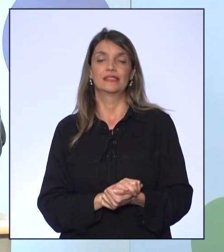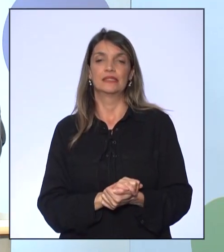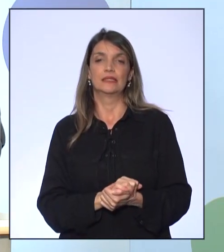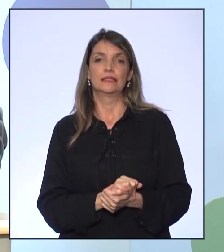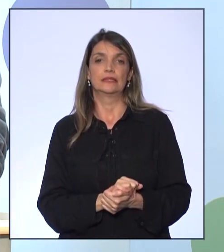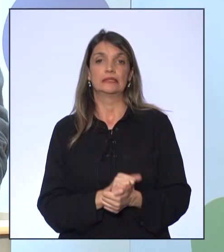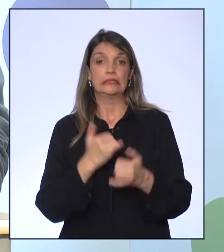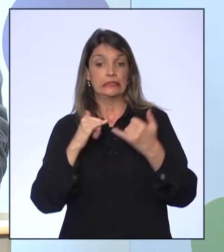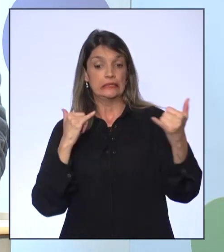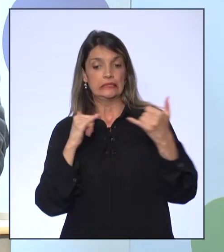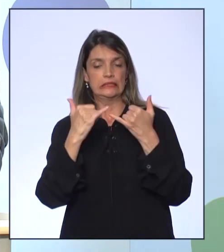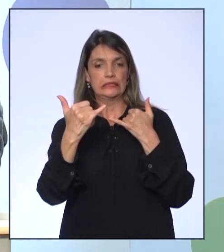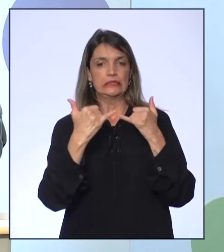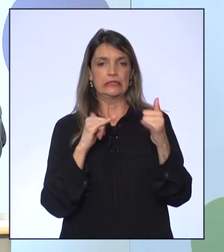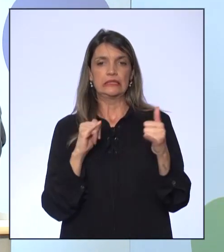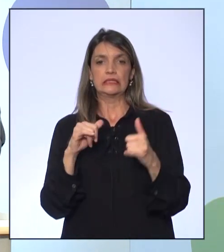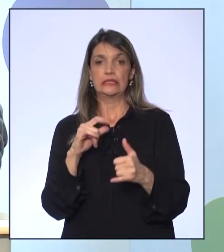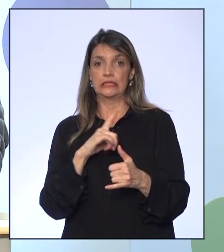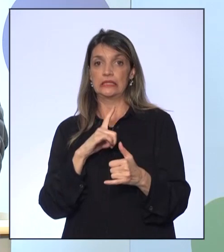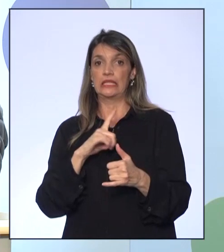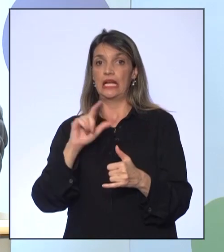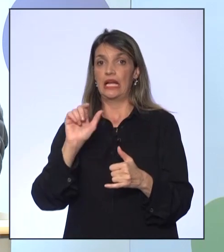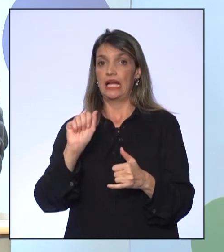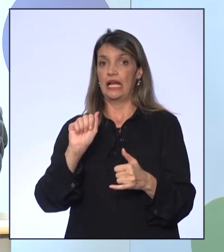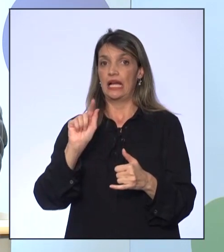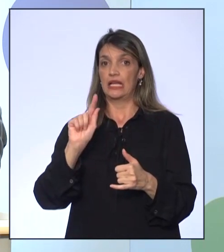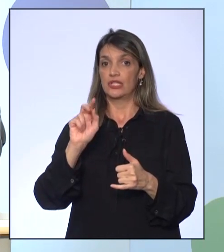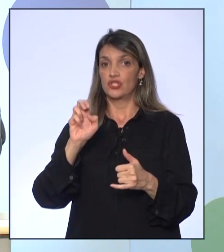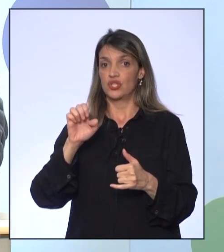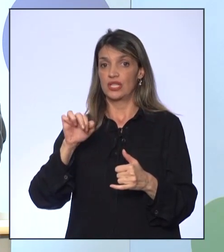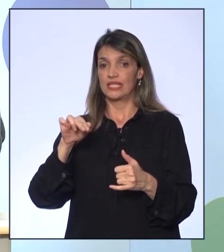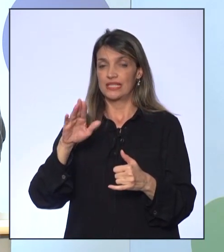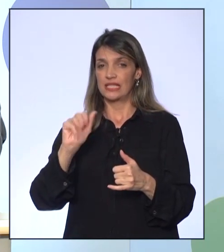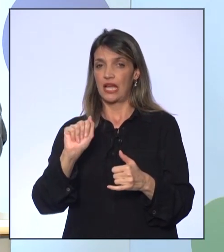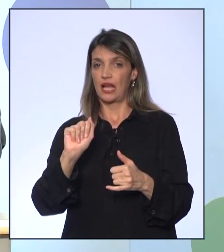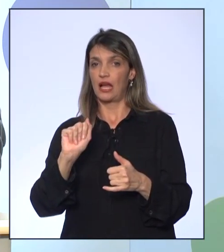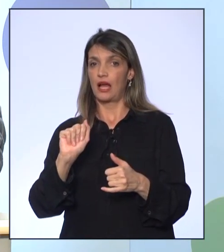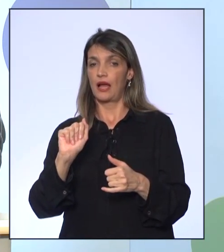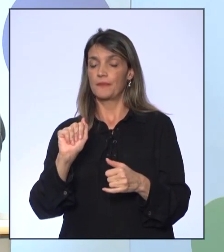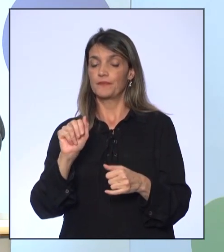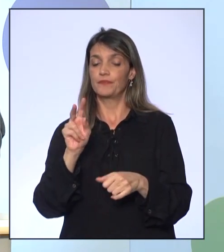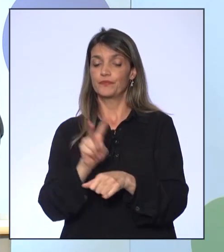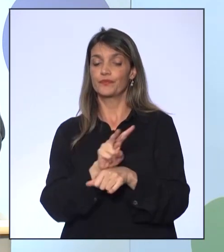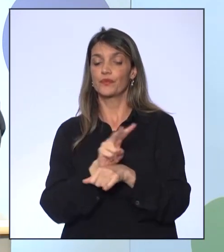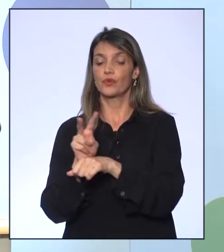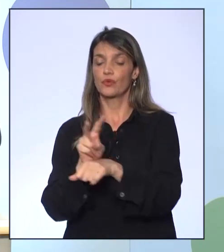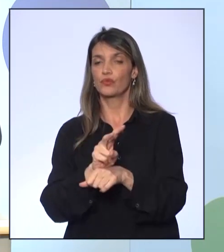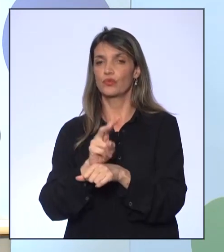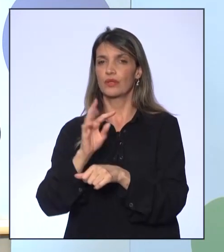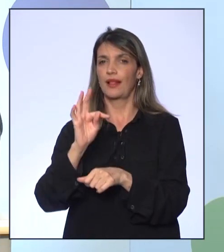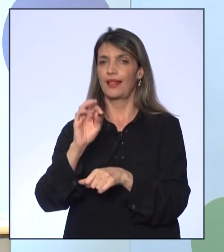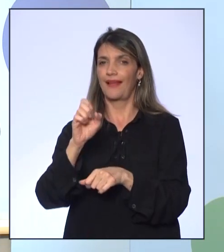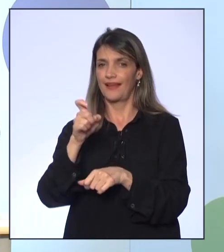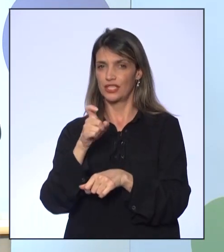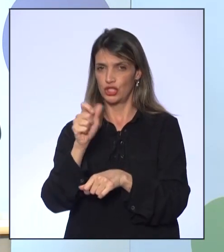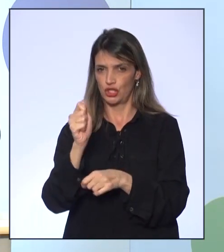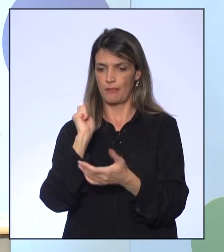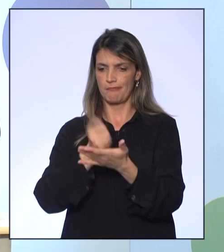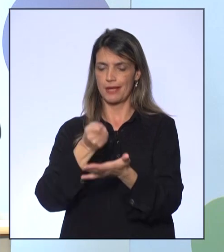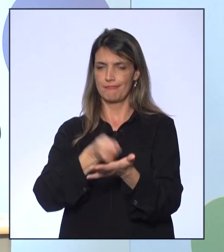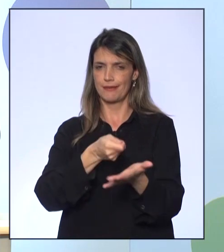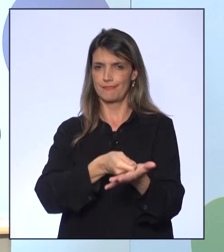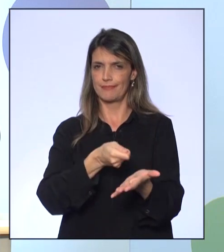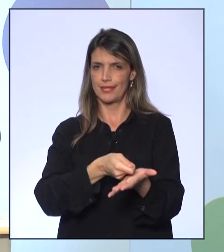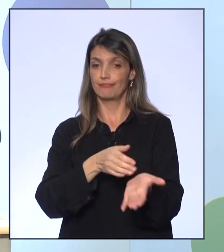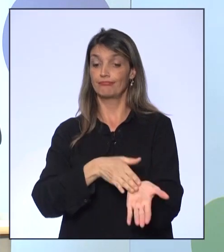Energia Elétrica. Elas são agências que regulam a questão aí da cobrança de taxas. O próximo slide que